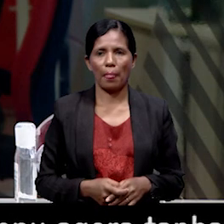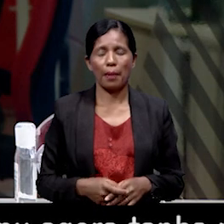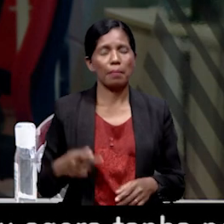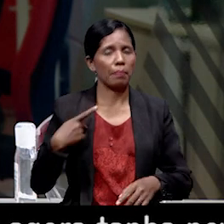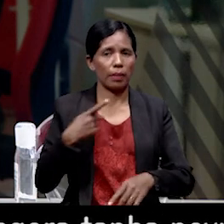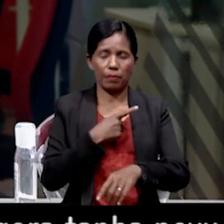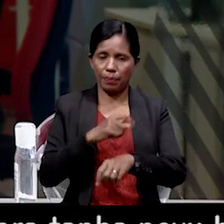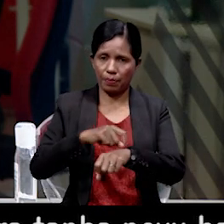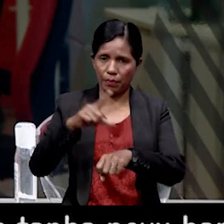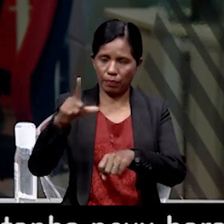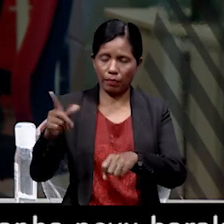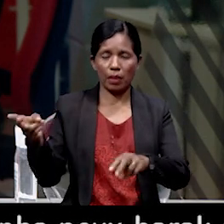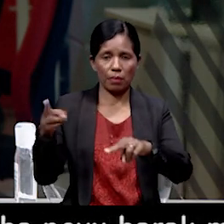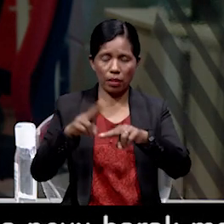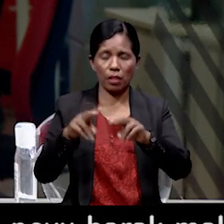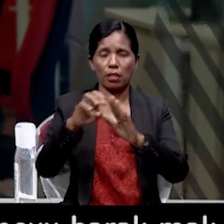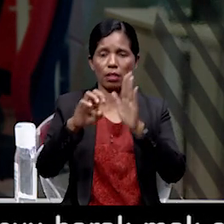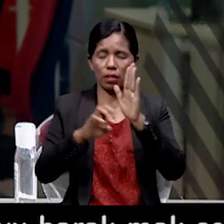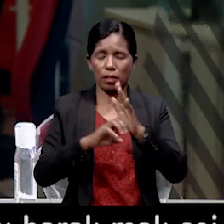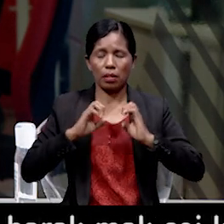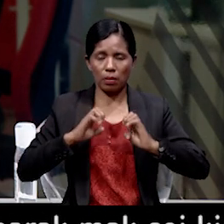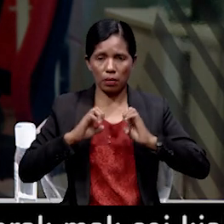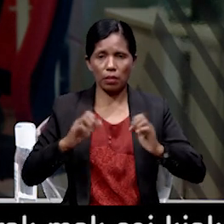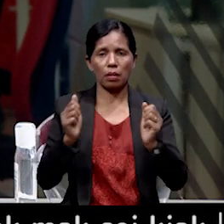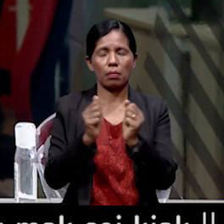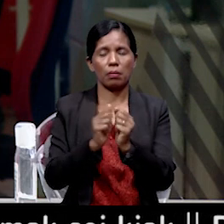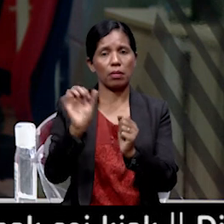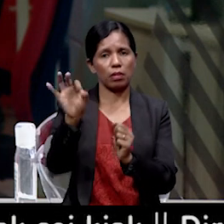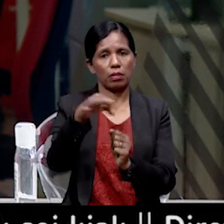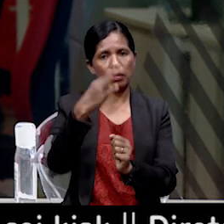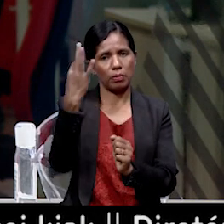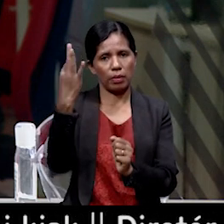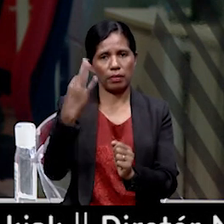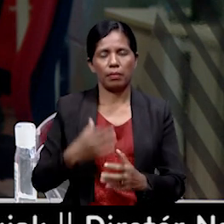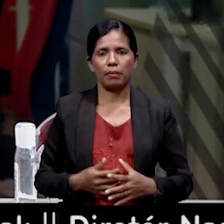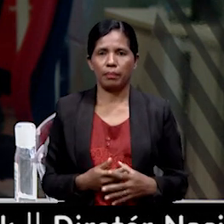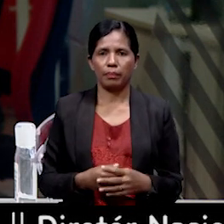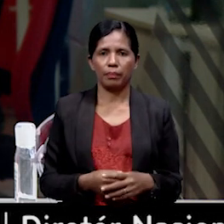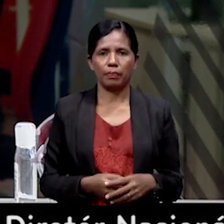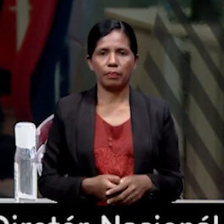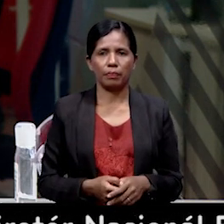Parlamento Nacional estende tan estado de emergência, badala sanulu resensia.